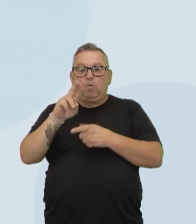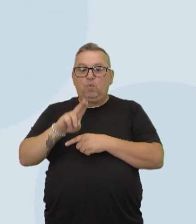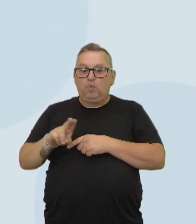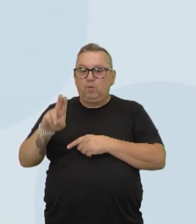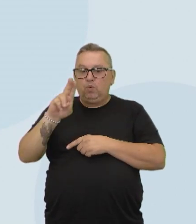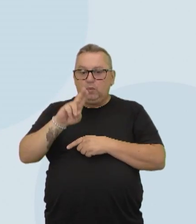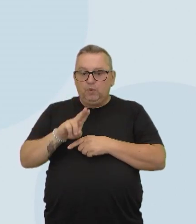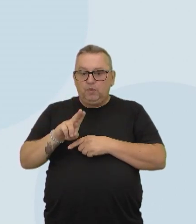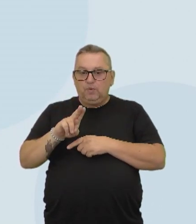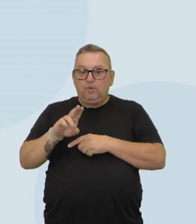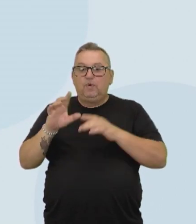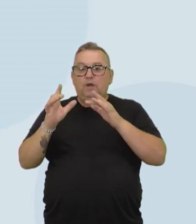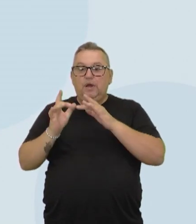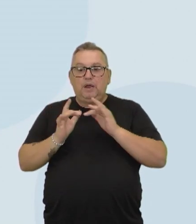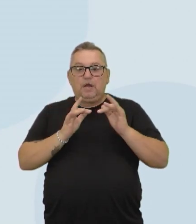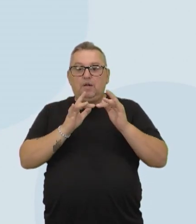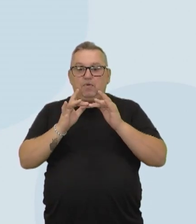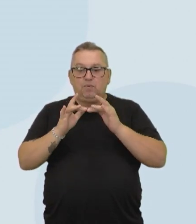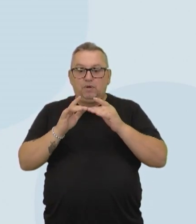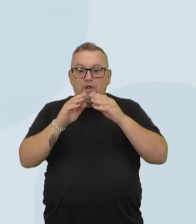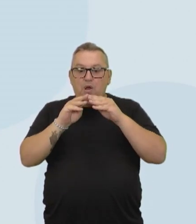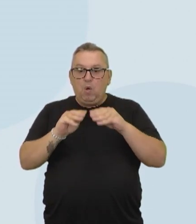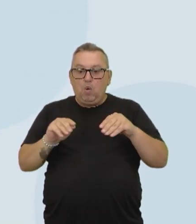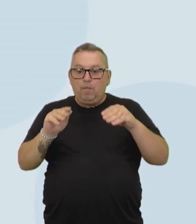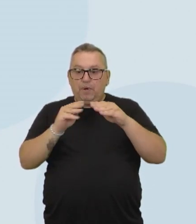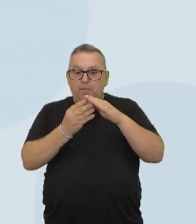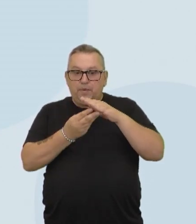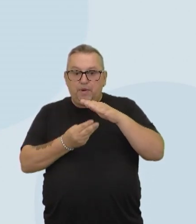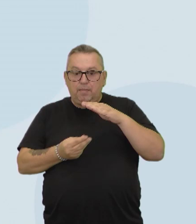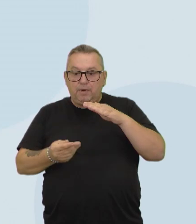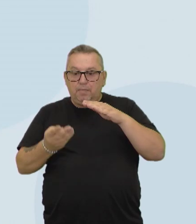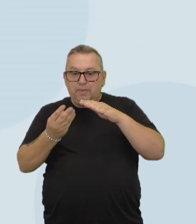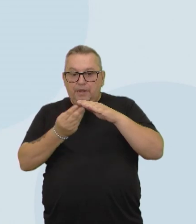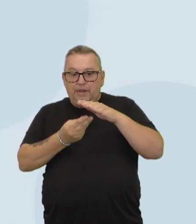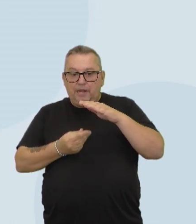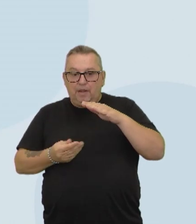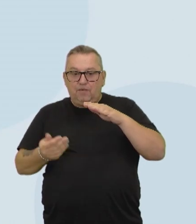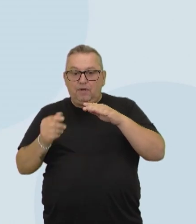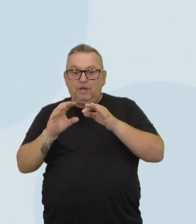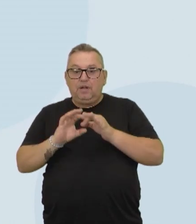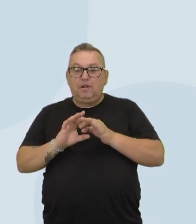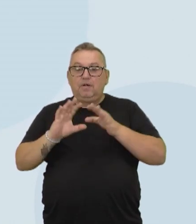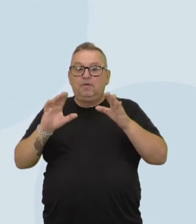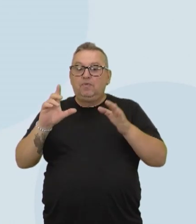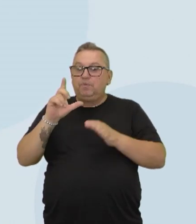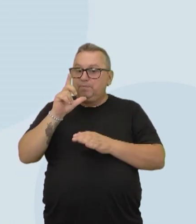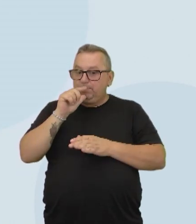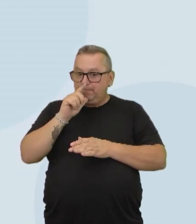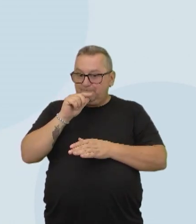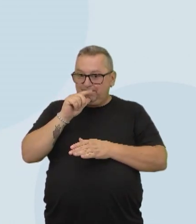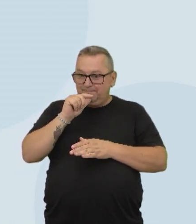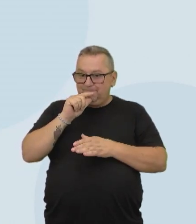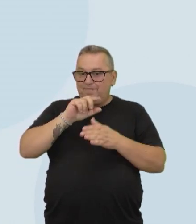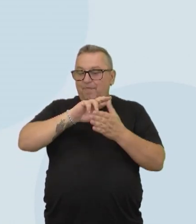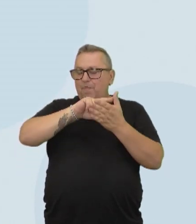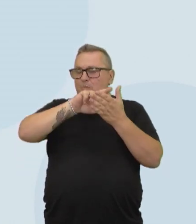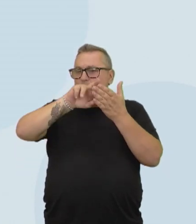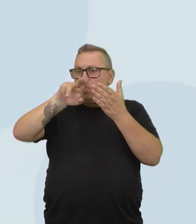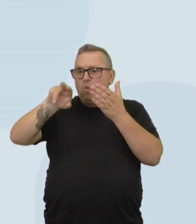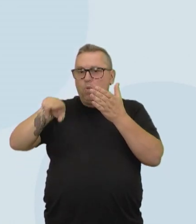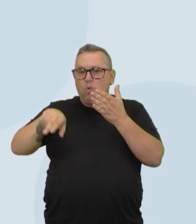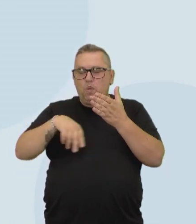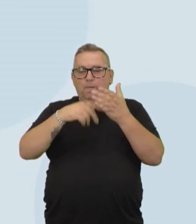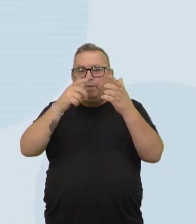formação, tipos e usos e relacionar com as permeabilidade e a disponibilidade